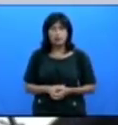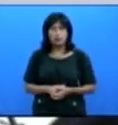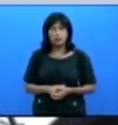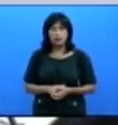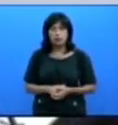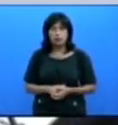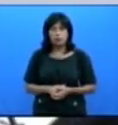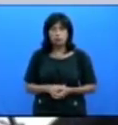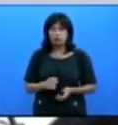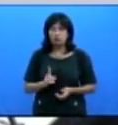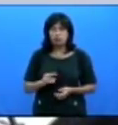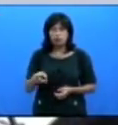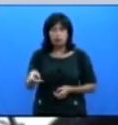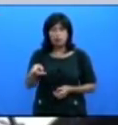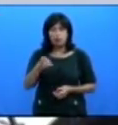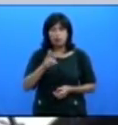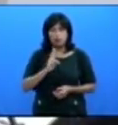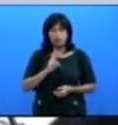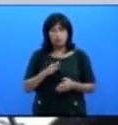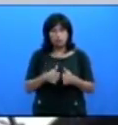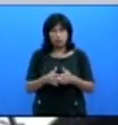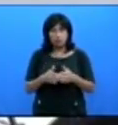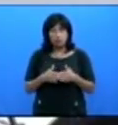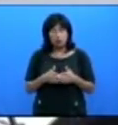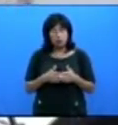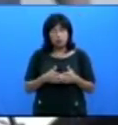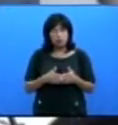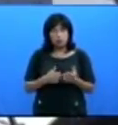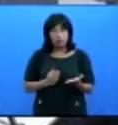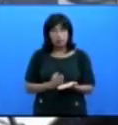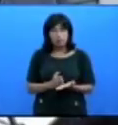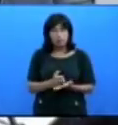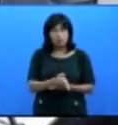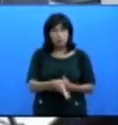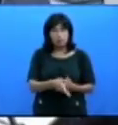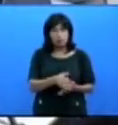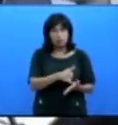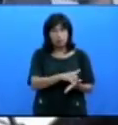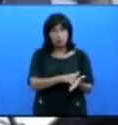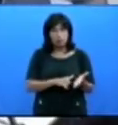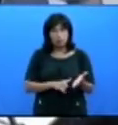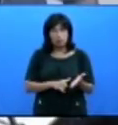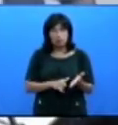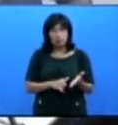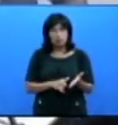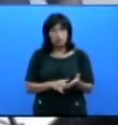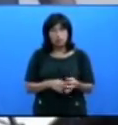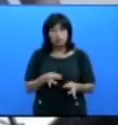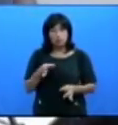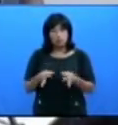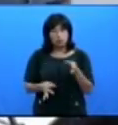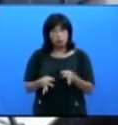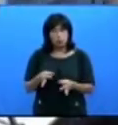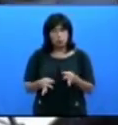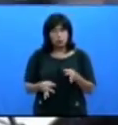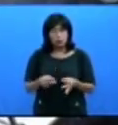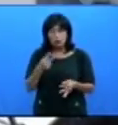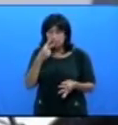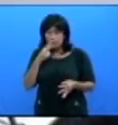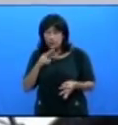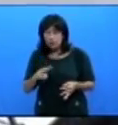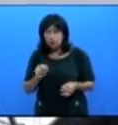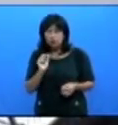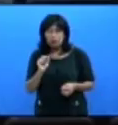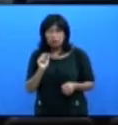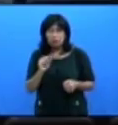foi respondido, nós estamos solicitando o encaminhamento do requerimento ao jurídico desta Casa para verificar as providências